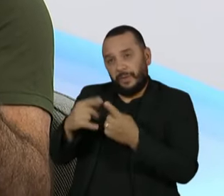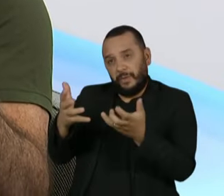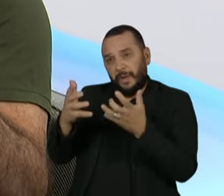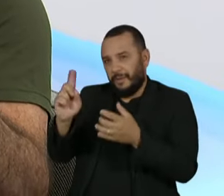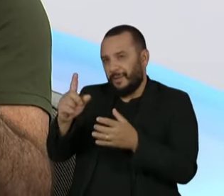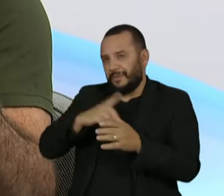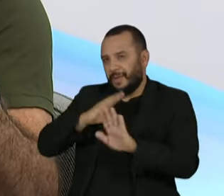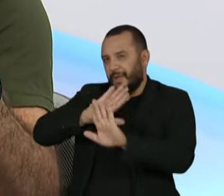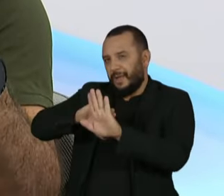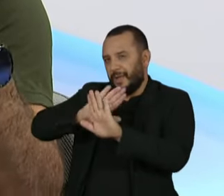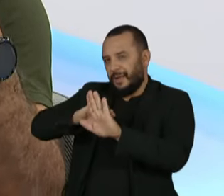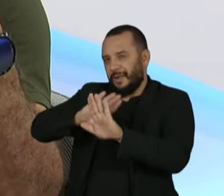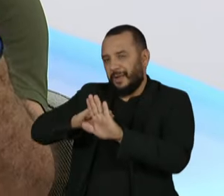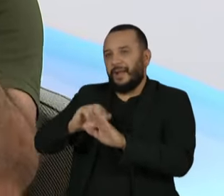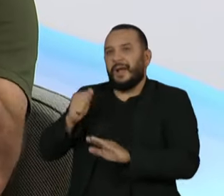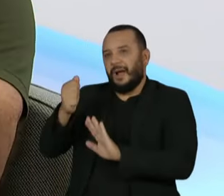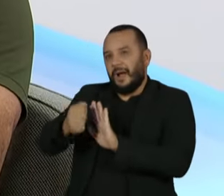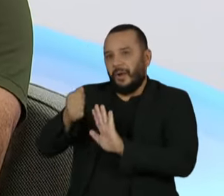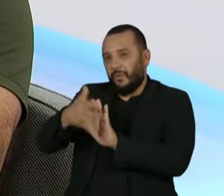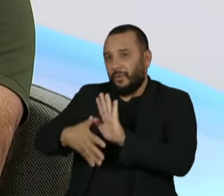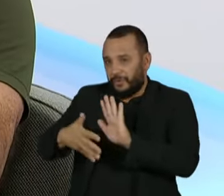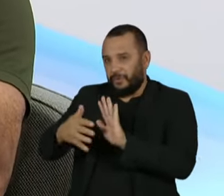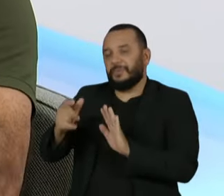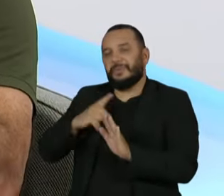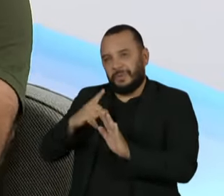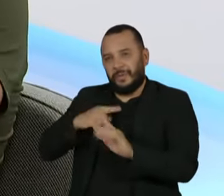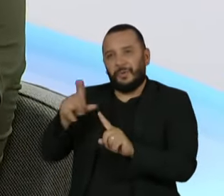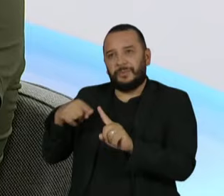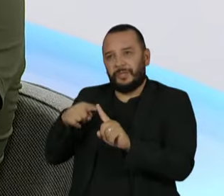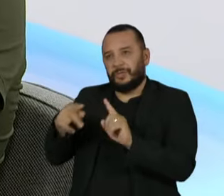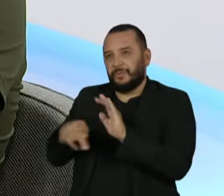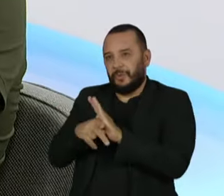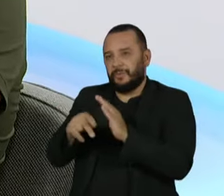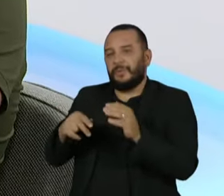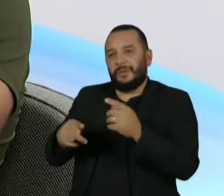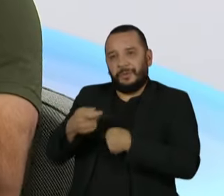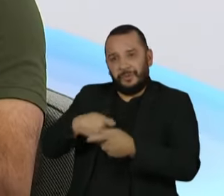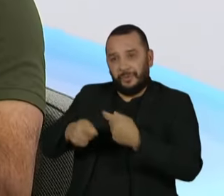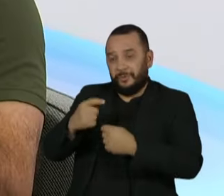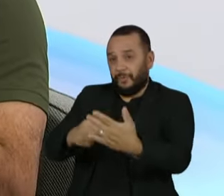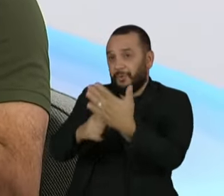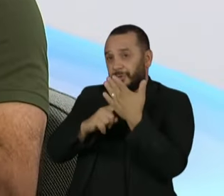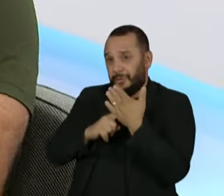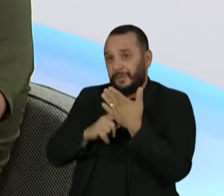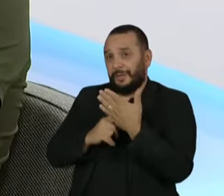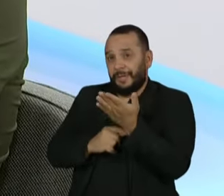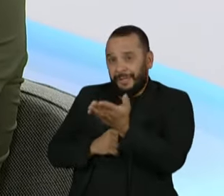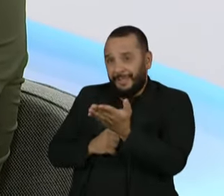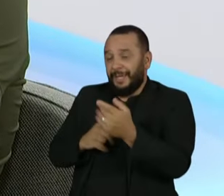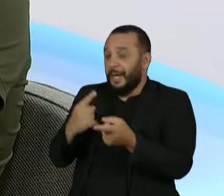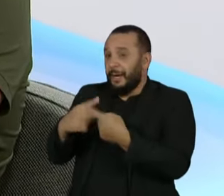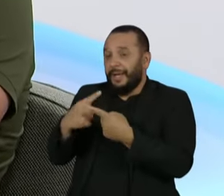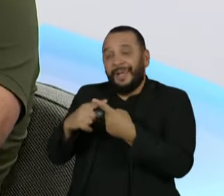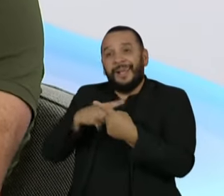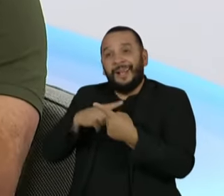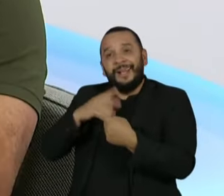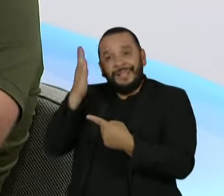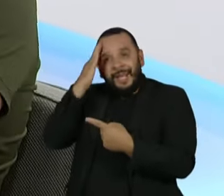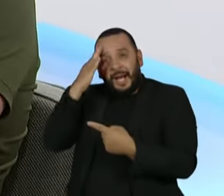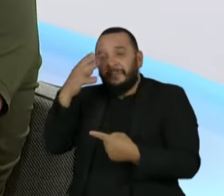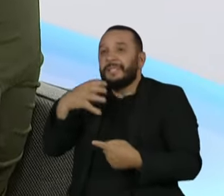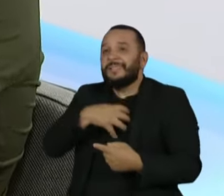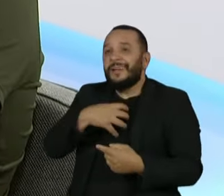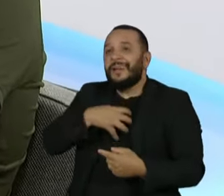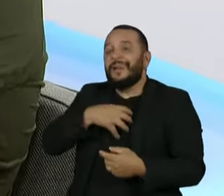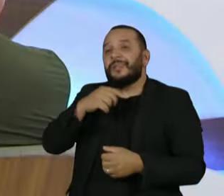atrás que por motivos e objetivos econômicos resolveu mostrar aquilo para você porque descobriu pelos padrões do seu comportamento